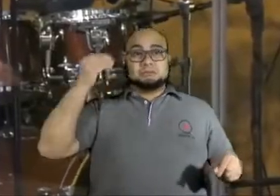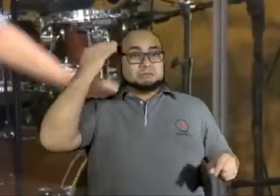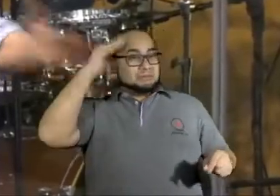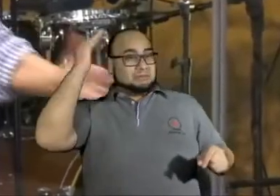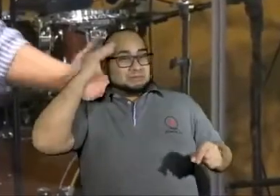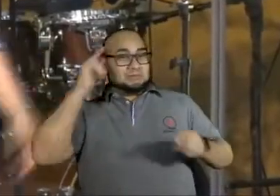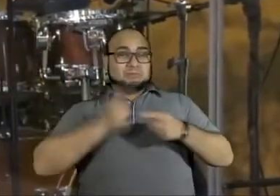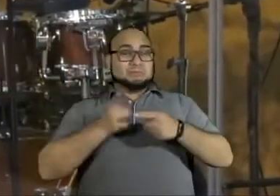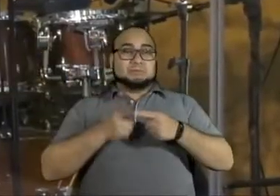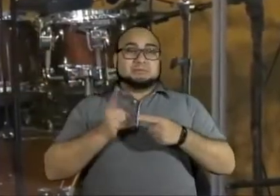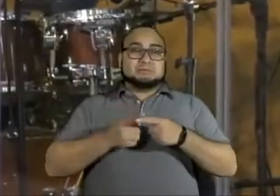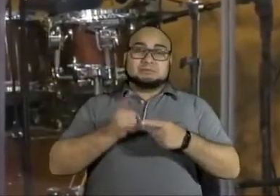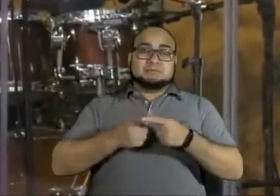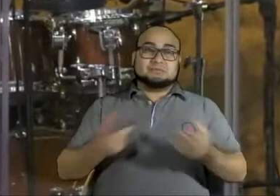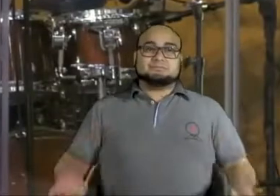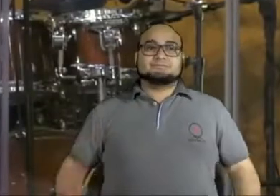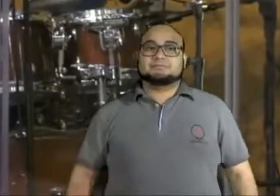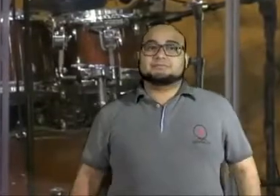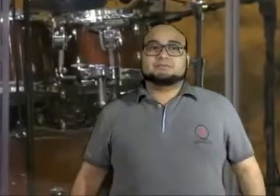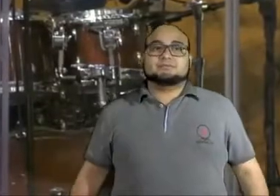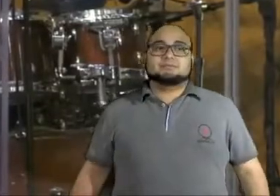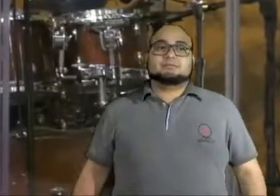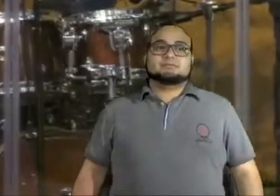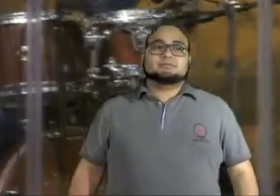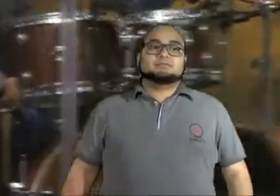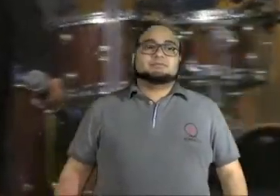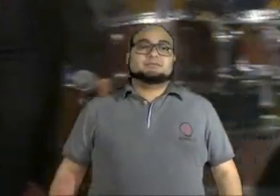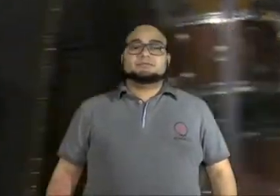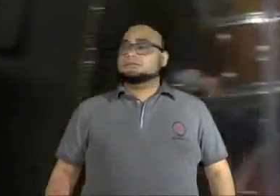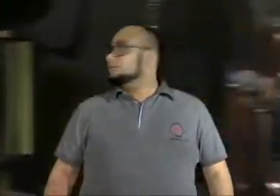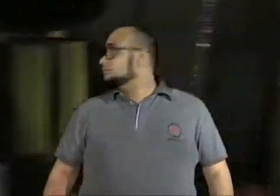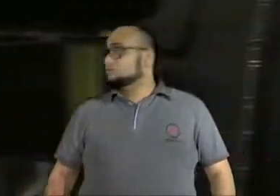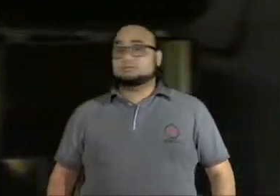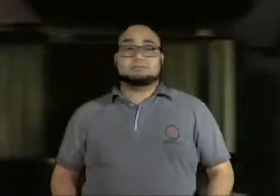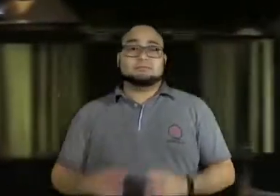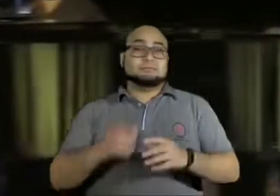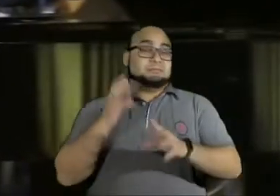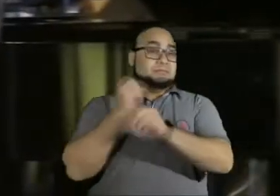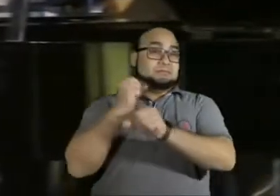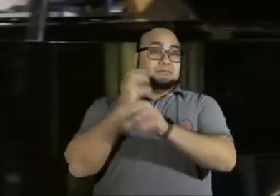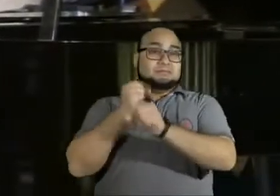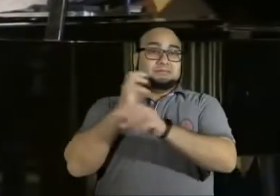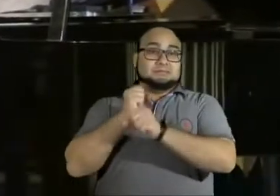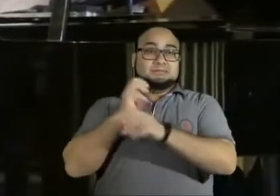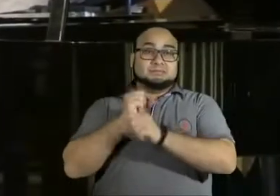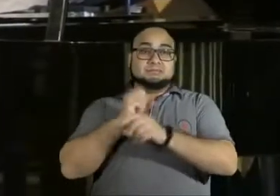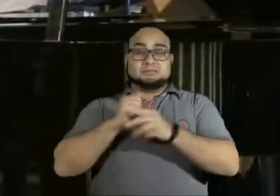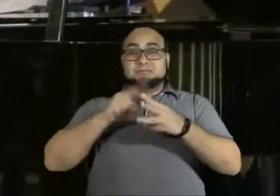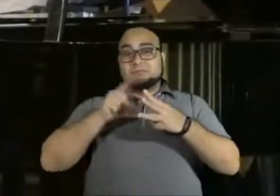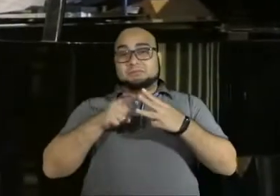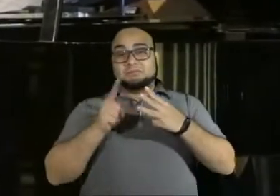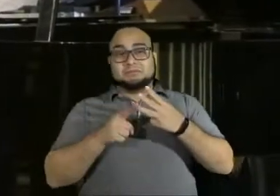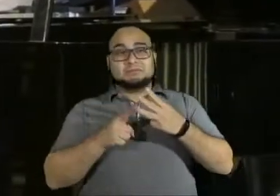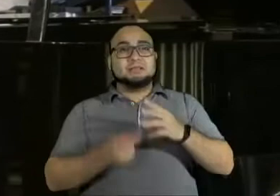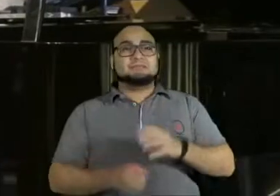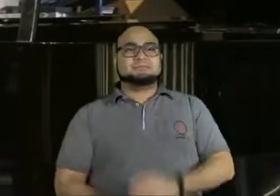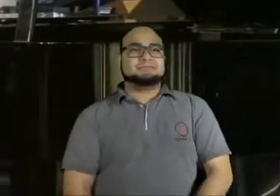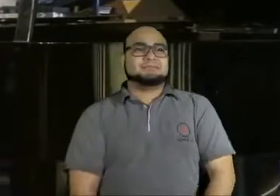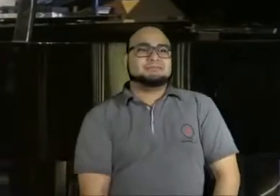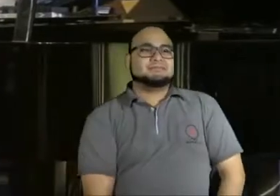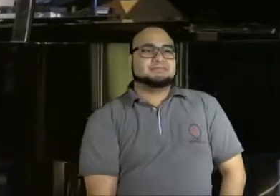você fazer. Vou contar de 1 a 3. Camila, e aí vai fazer apelo? Não, apelo eu estou fazendo